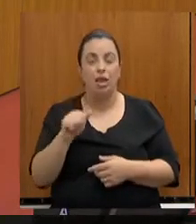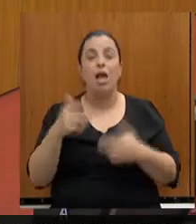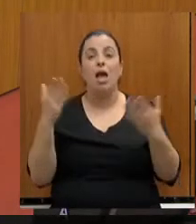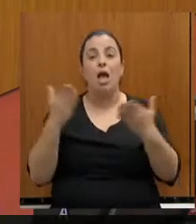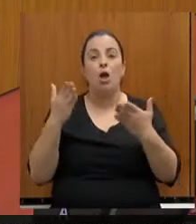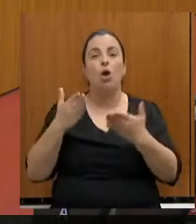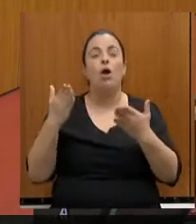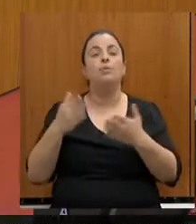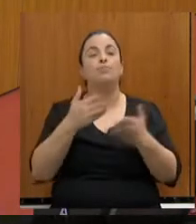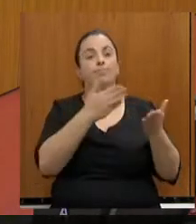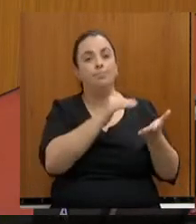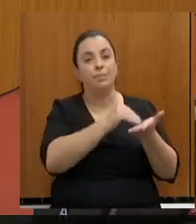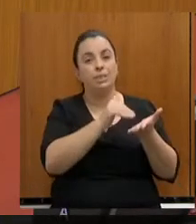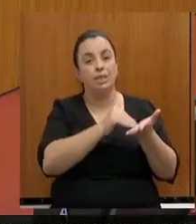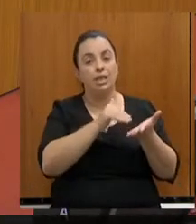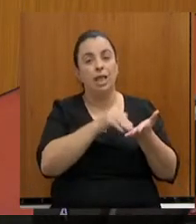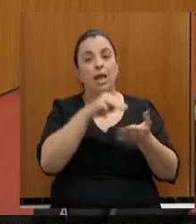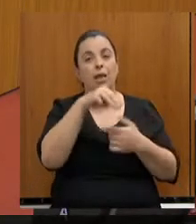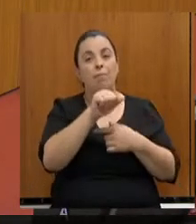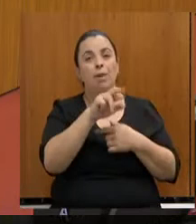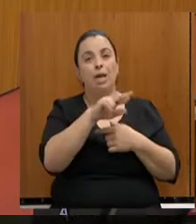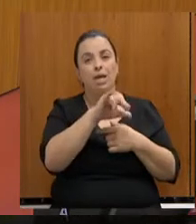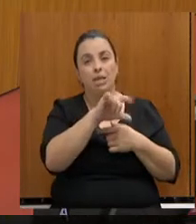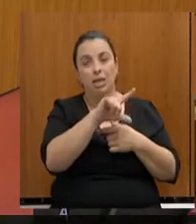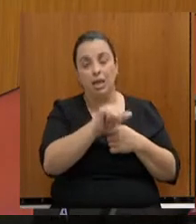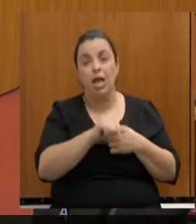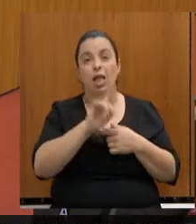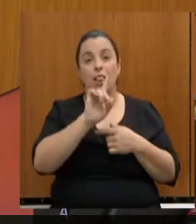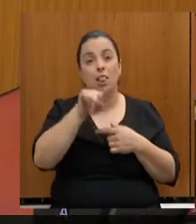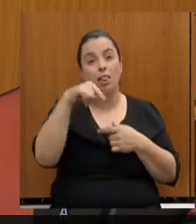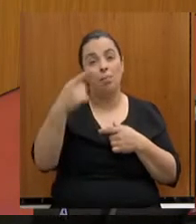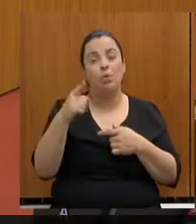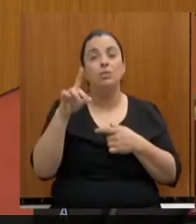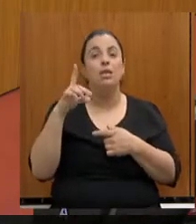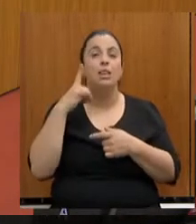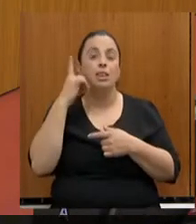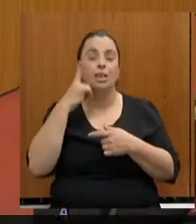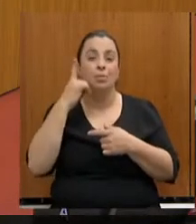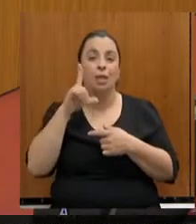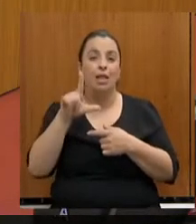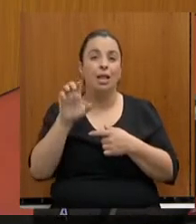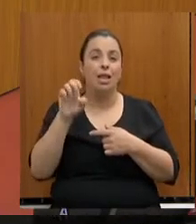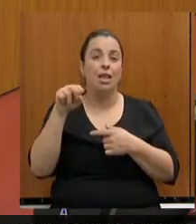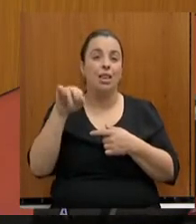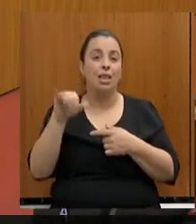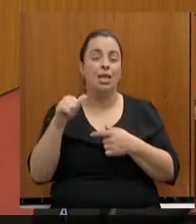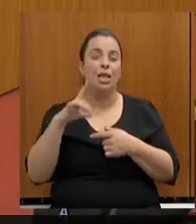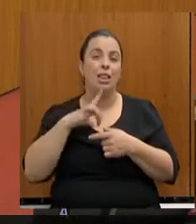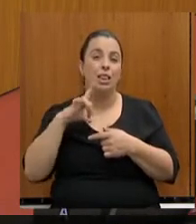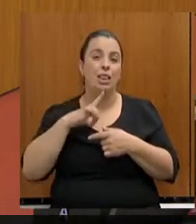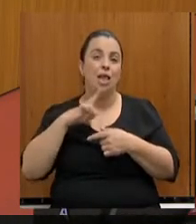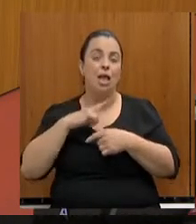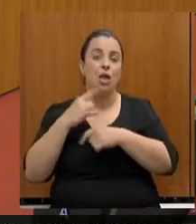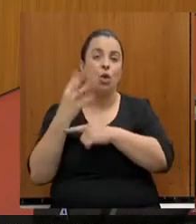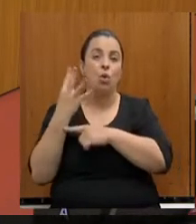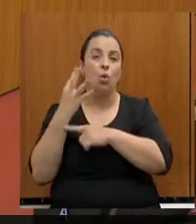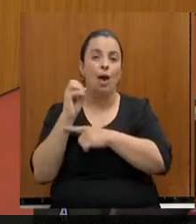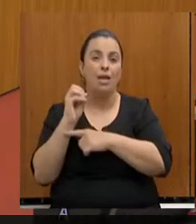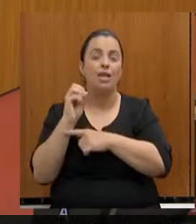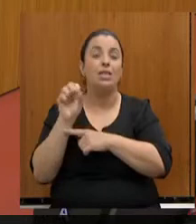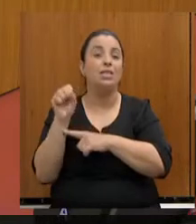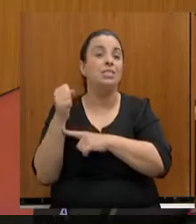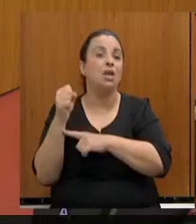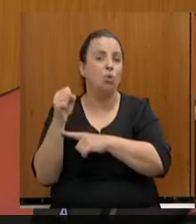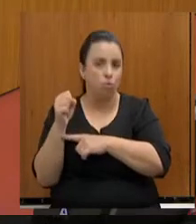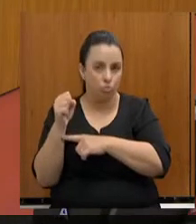secretária Marília logo após a deputada Leninha ainda terá 40 segundos para